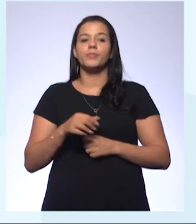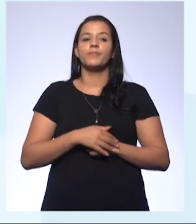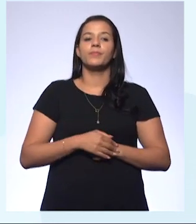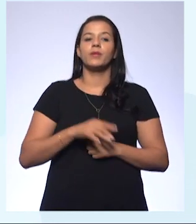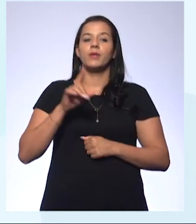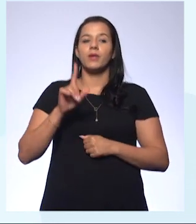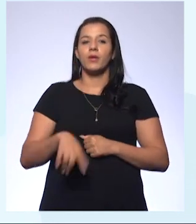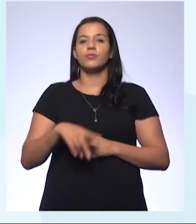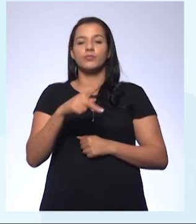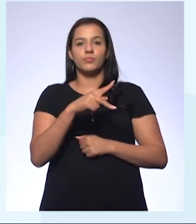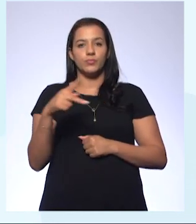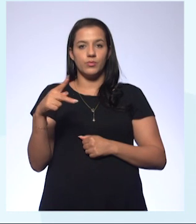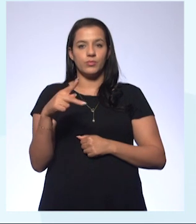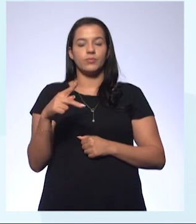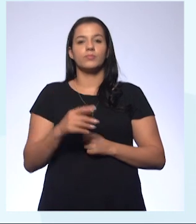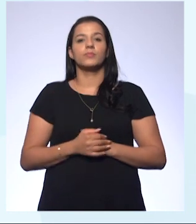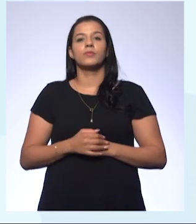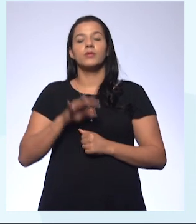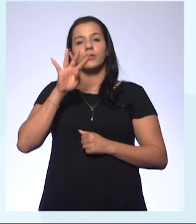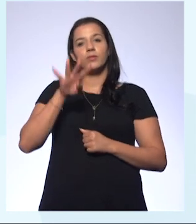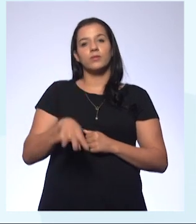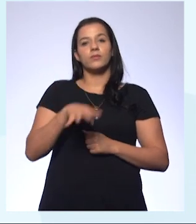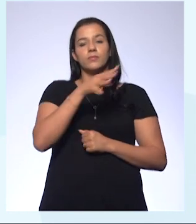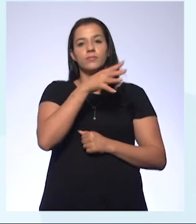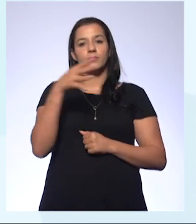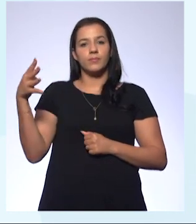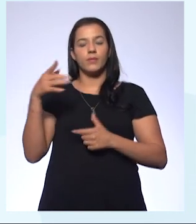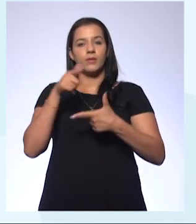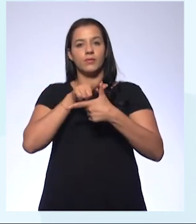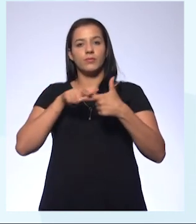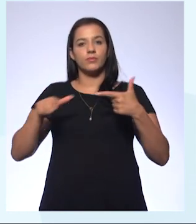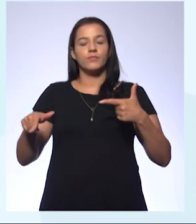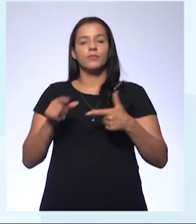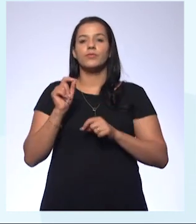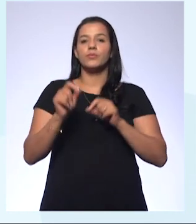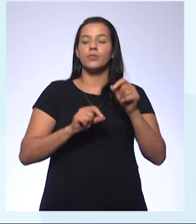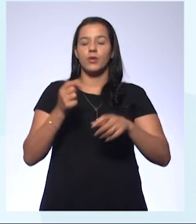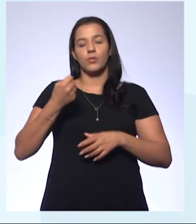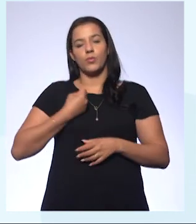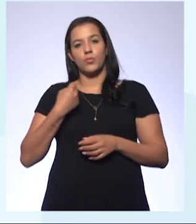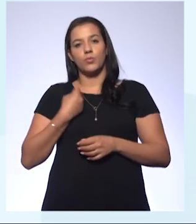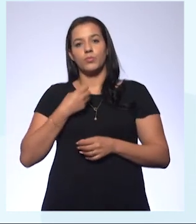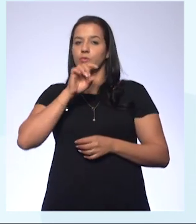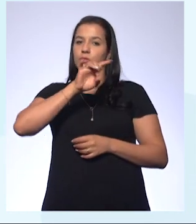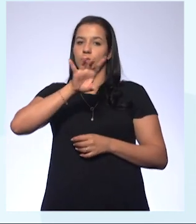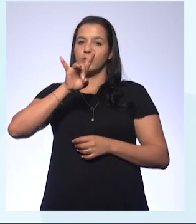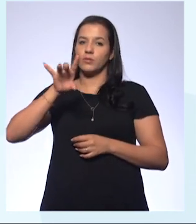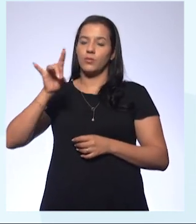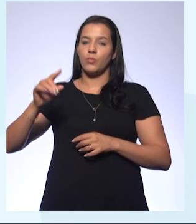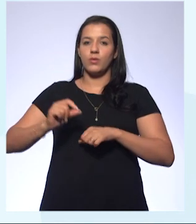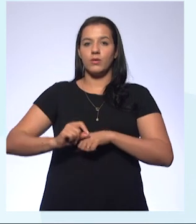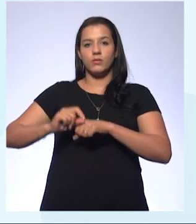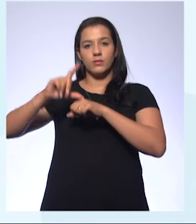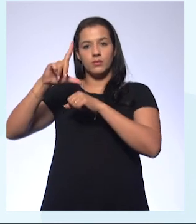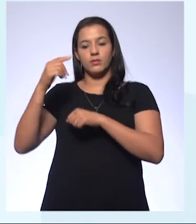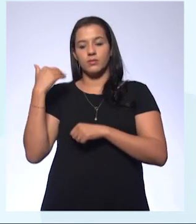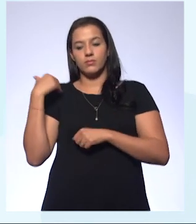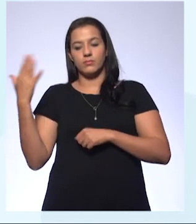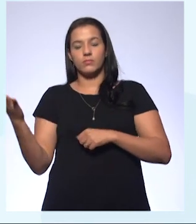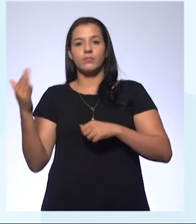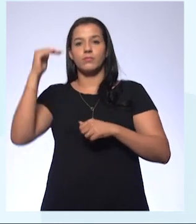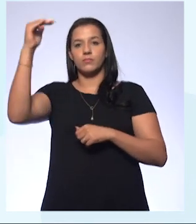O número atômico é um número que hoje a gente encontra na tabela periódica e que vai diferenciar os elementos para a gente. Cada elemento